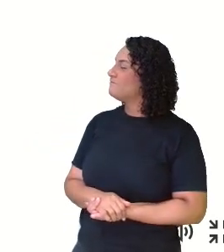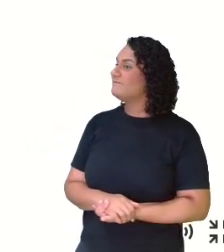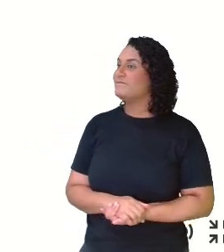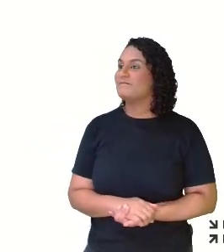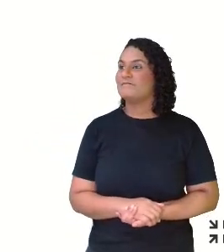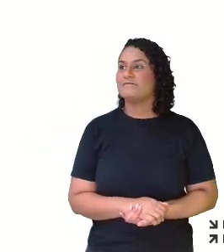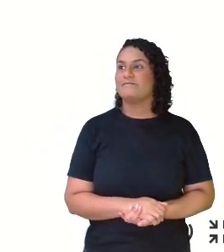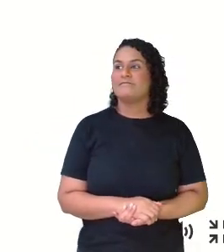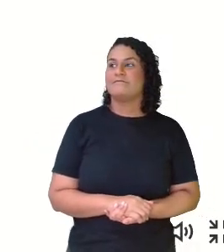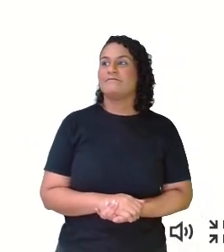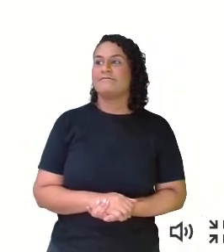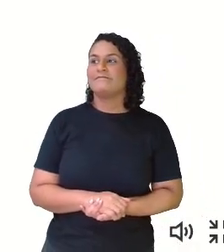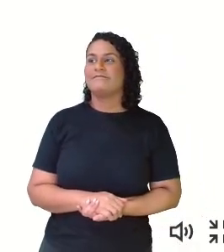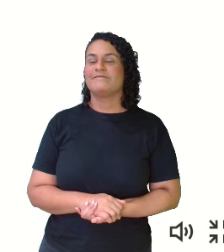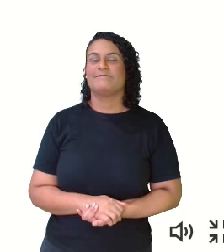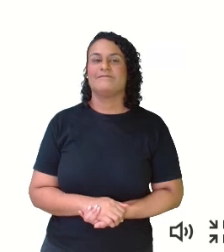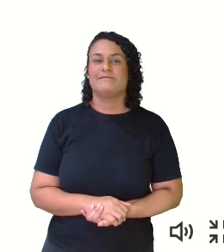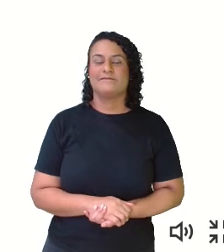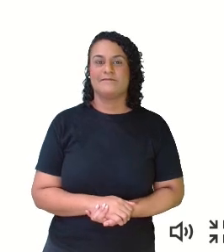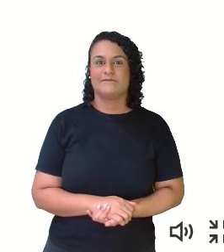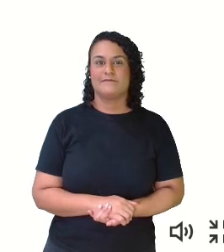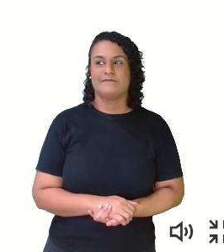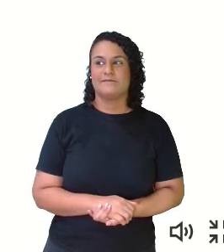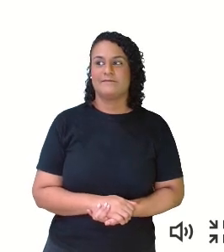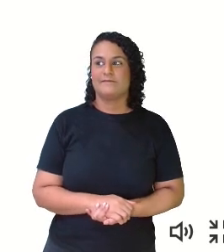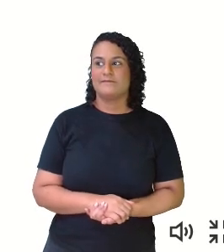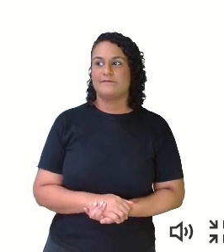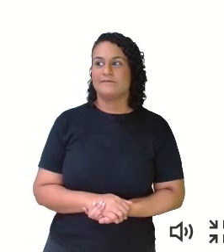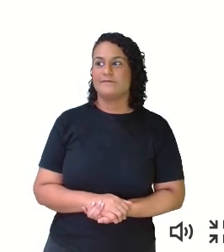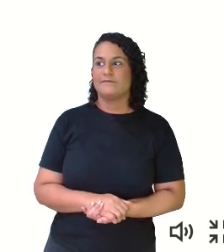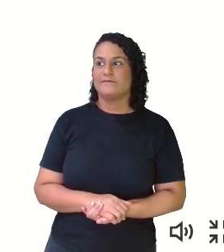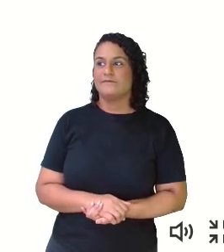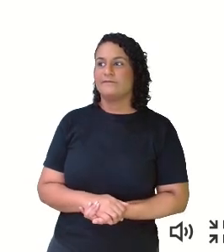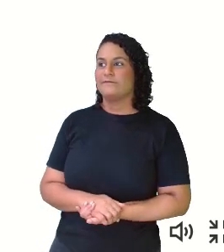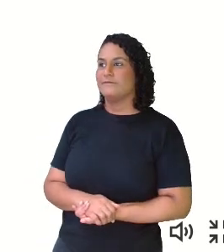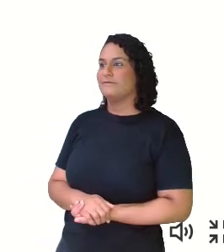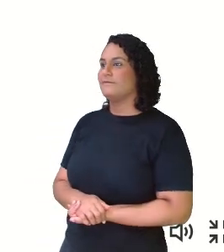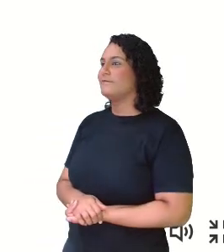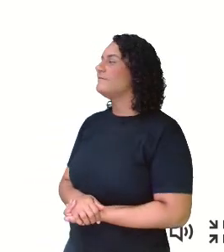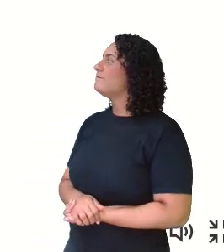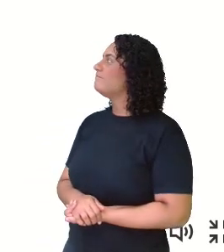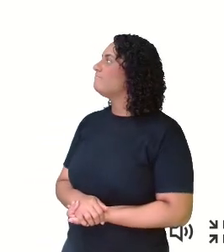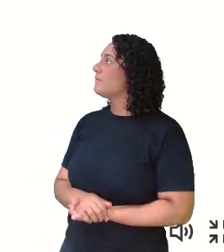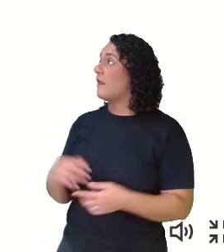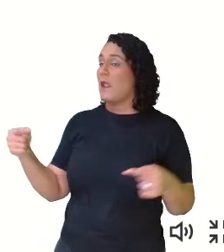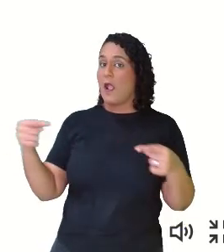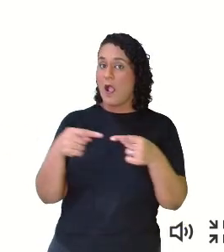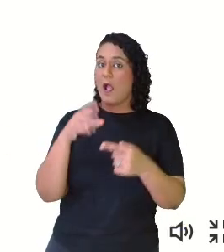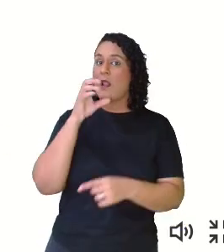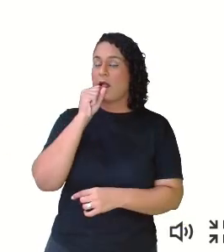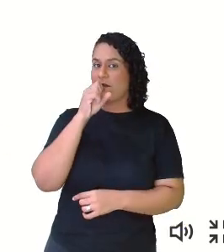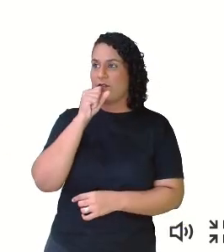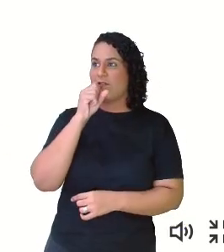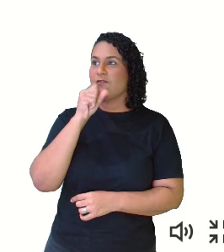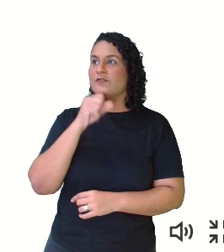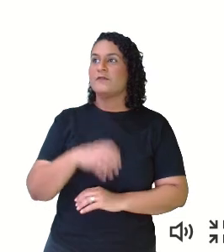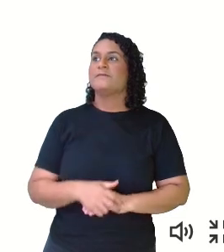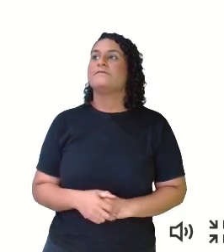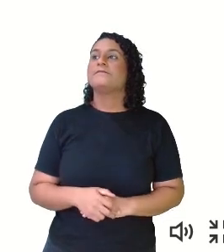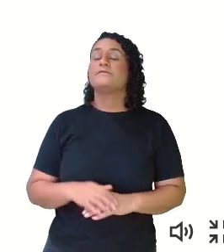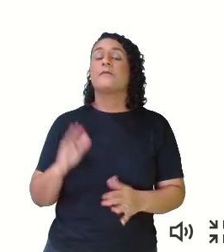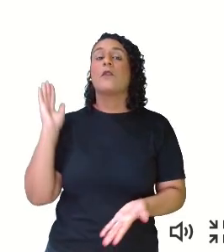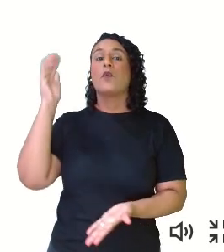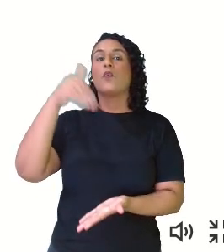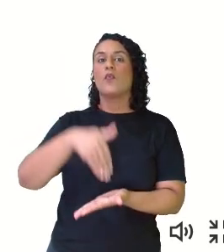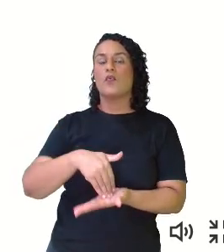Não tenho nem o que falar, né, professora Márcia? Não. Aqui a gente já vai colocar aqui, ó, que é a laranja, já para agilizar. E o